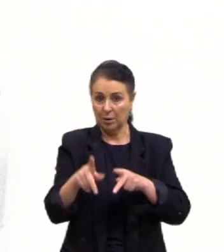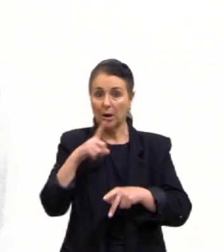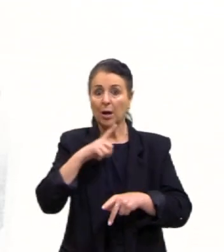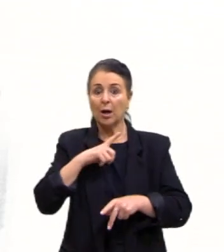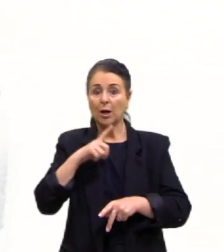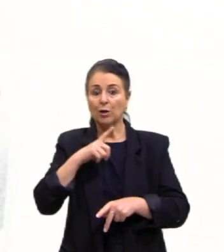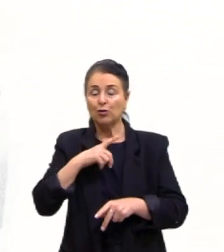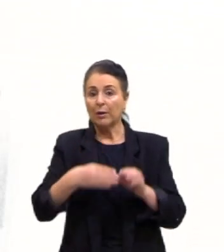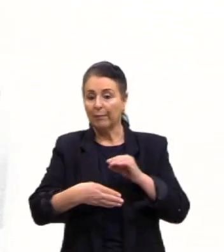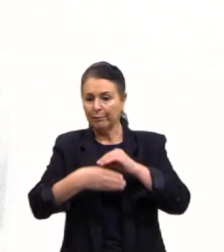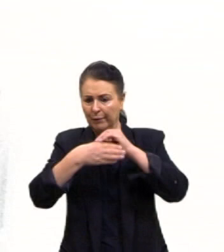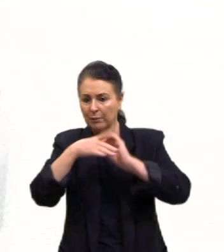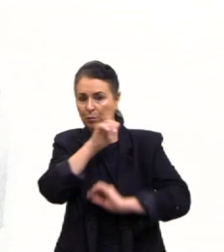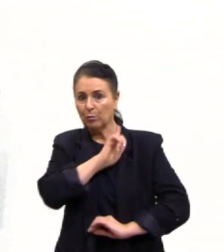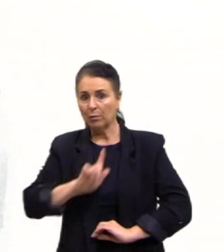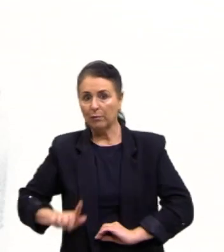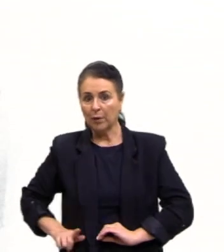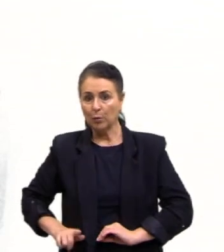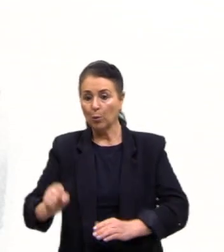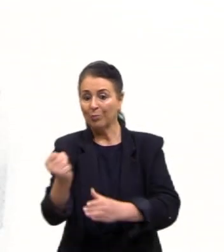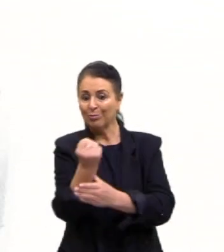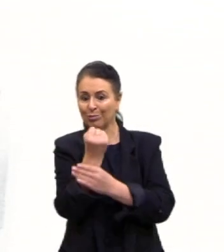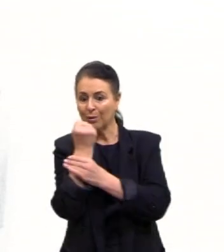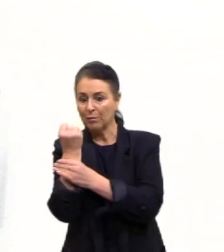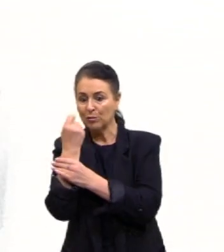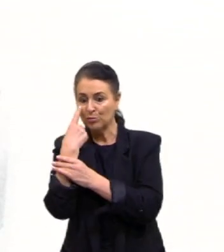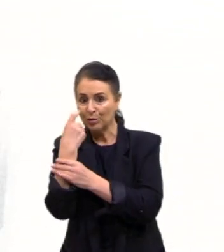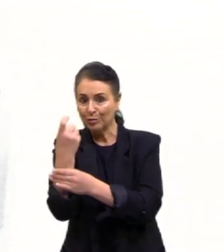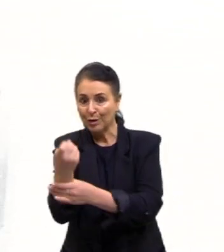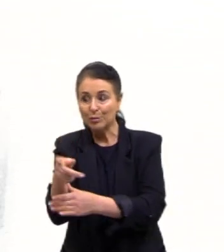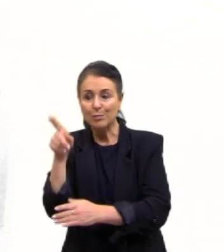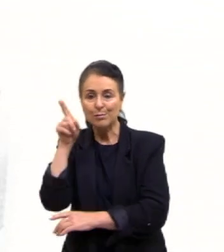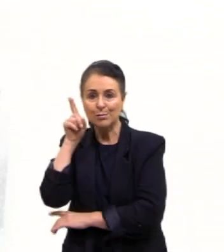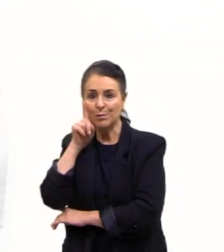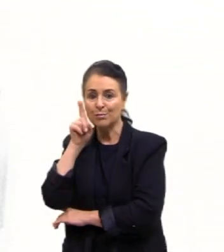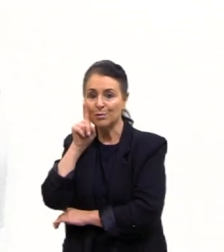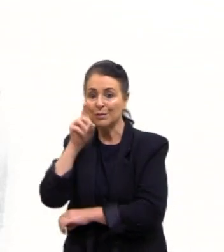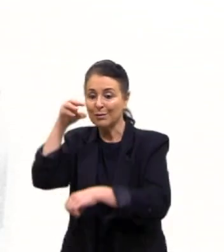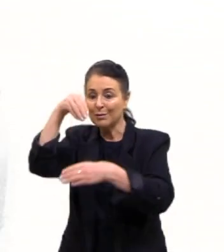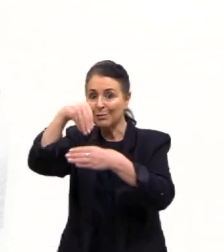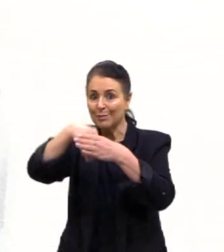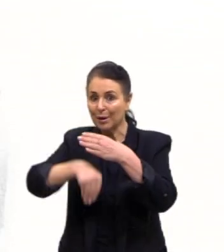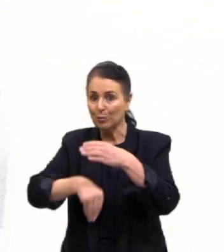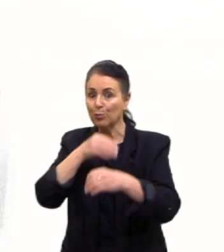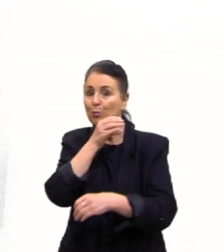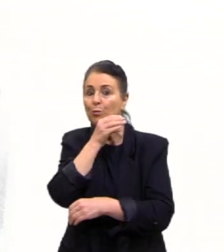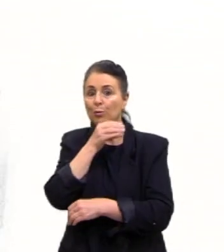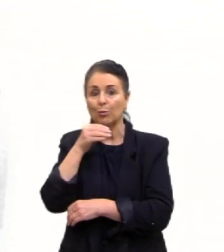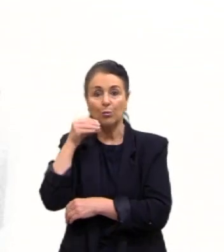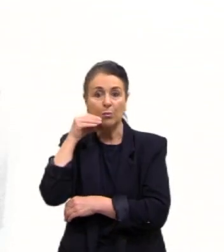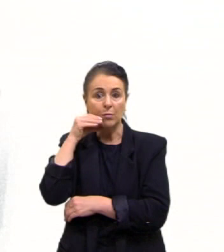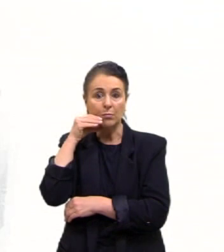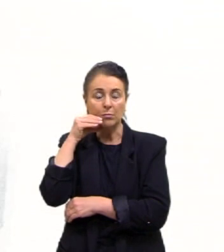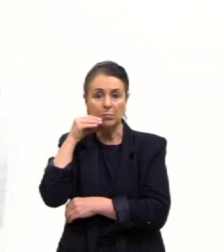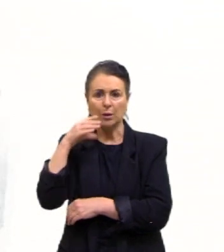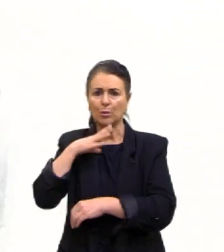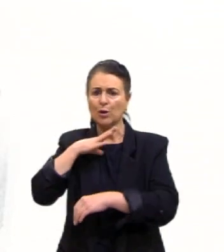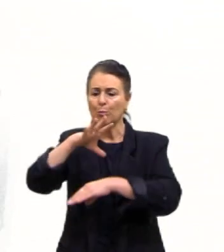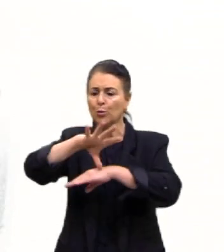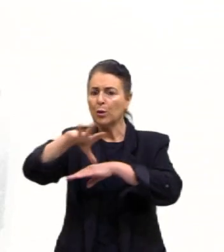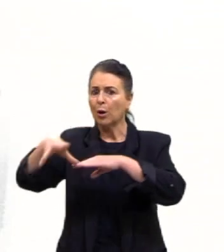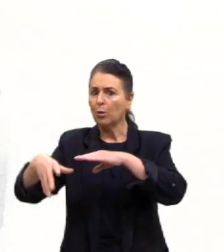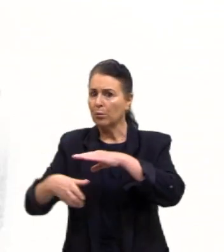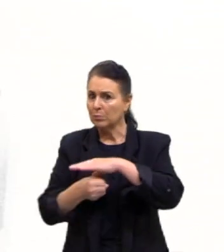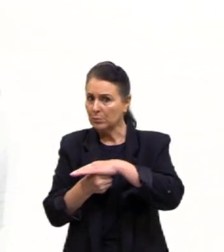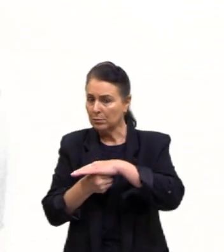defendiam os interesses econômicos dos Estados Unidos e isso levava né os governantes a praticarem muita corrupção levava